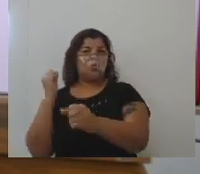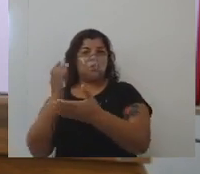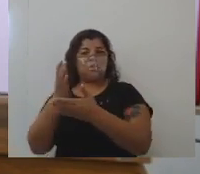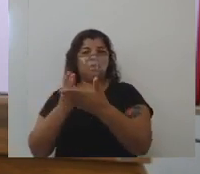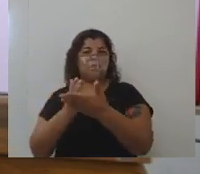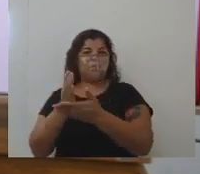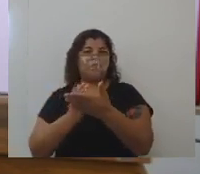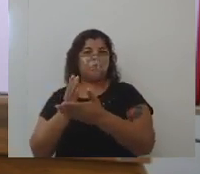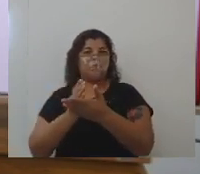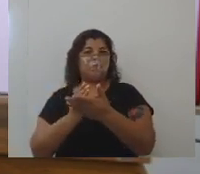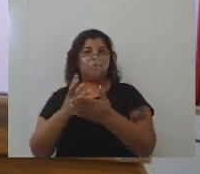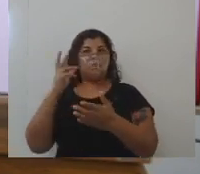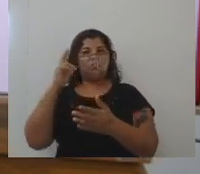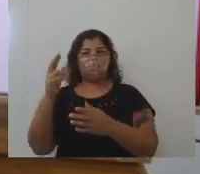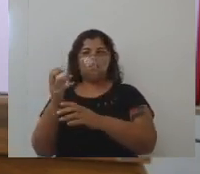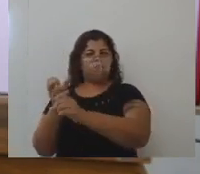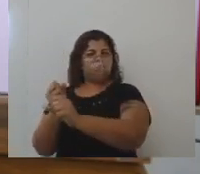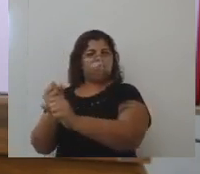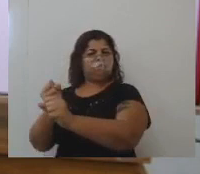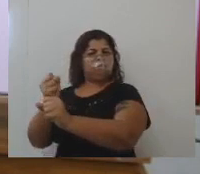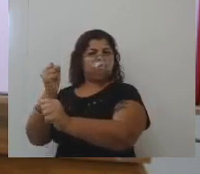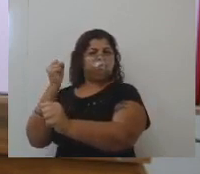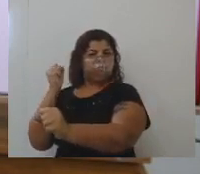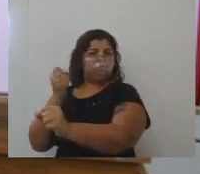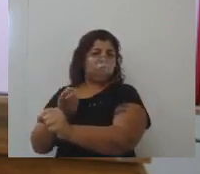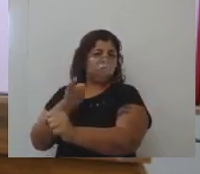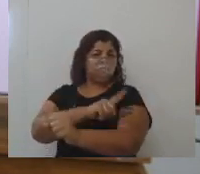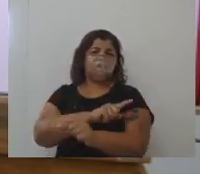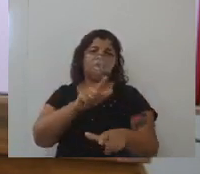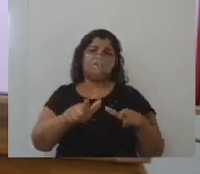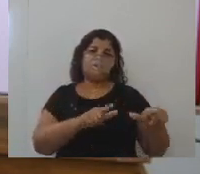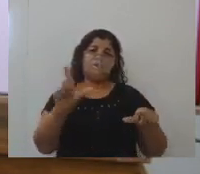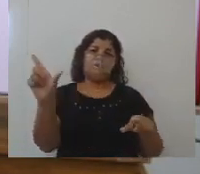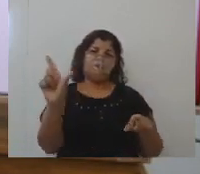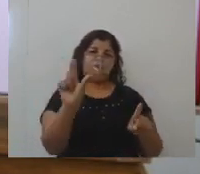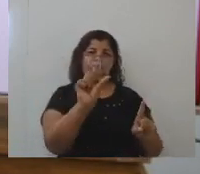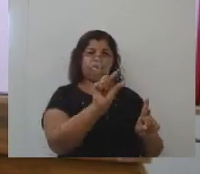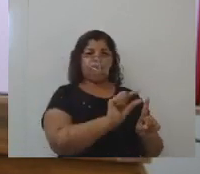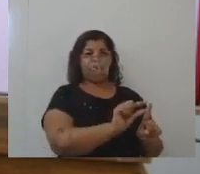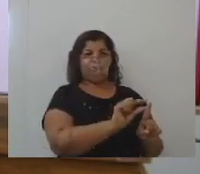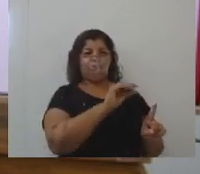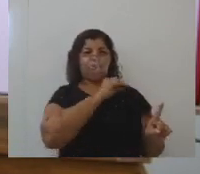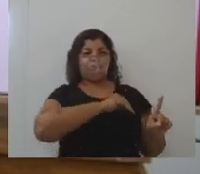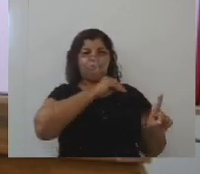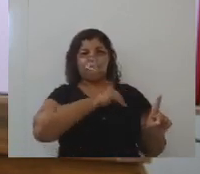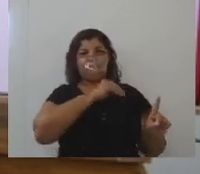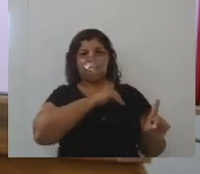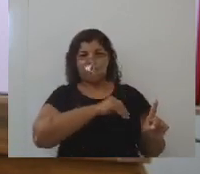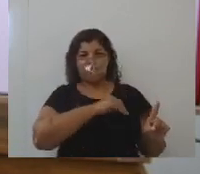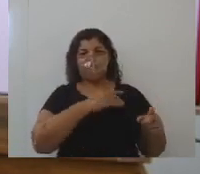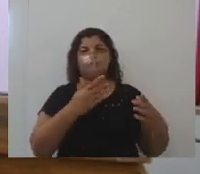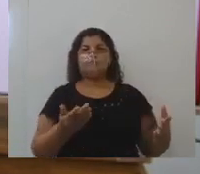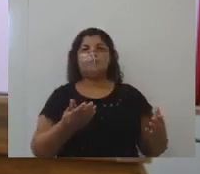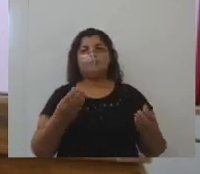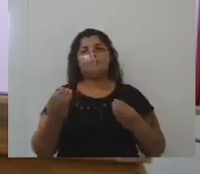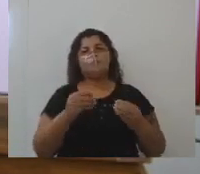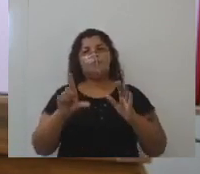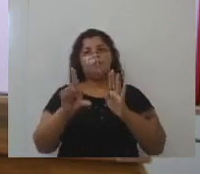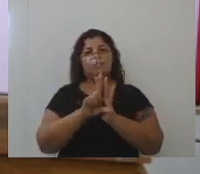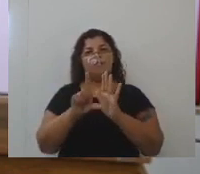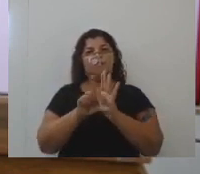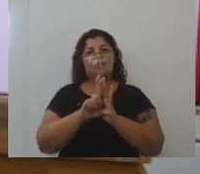meios de produção vai ganhar muito mais do que o trabalhador assalariado. E aí, quando você fala da lei da oferta e da